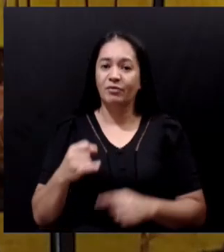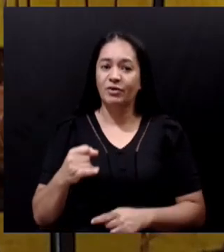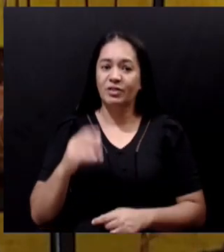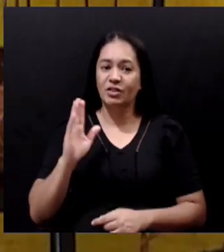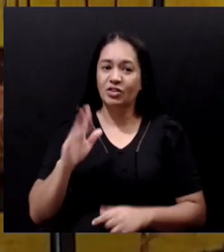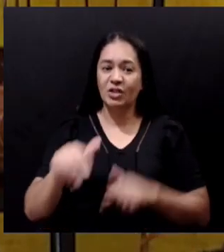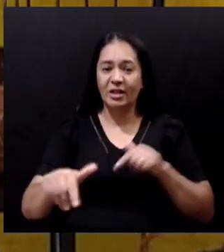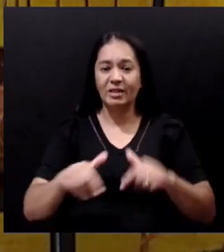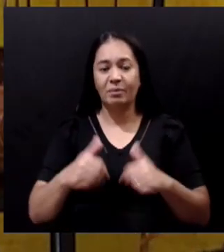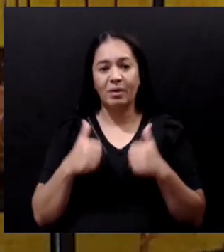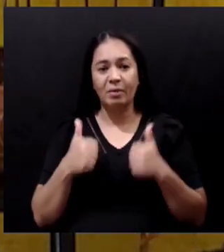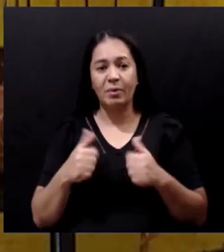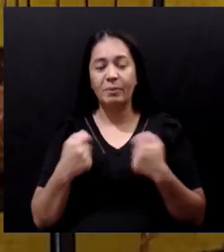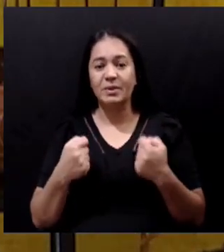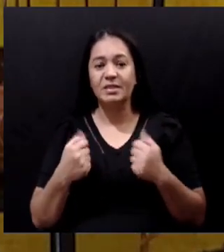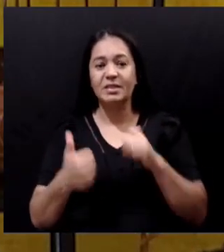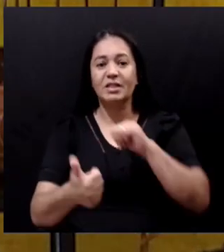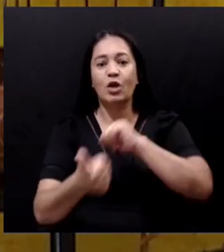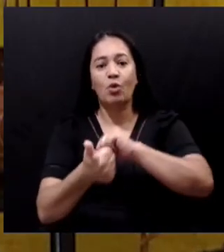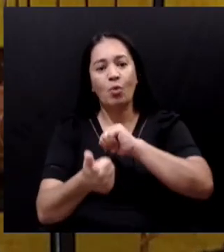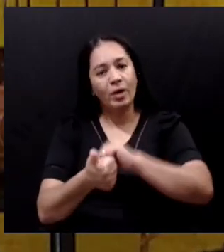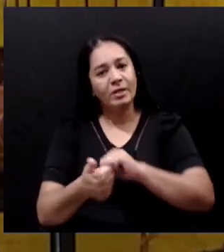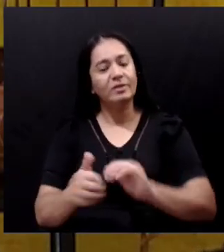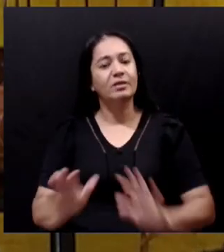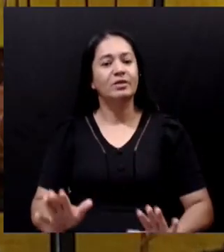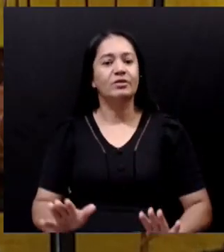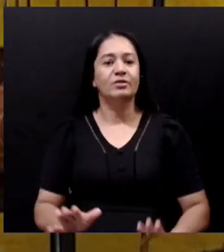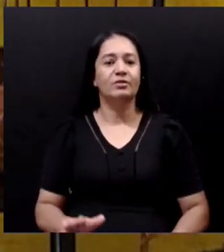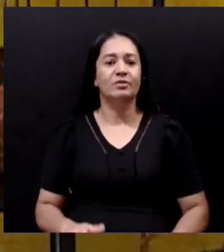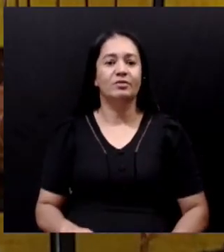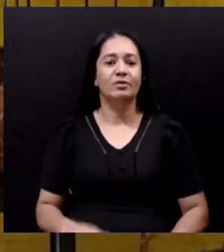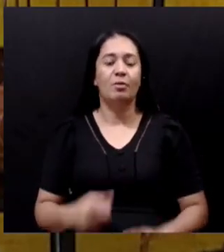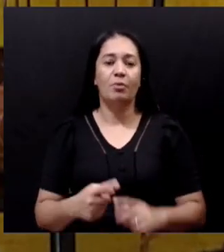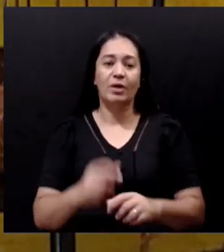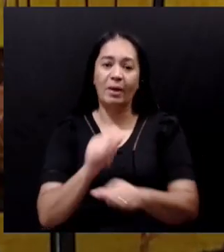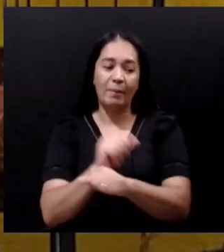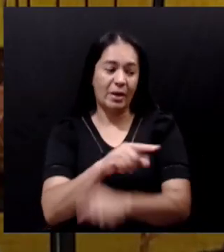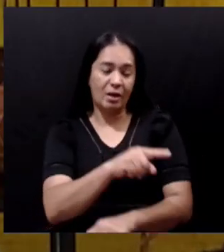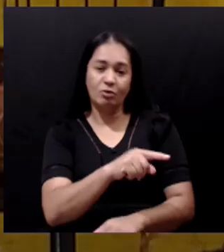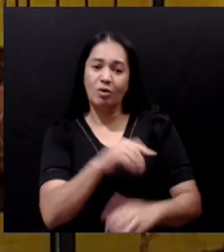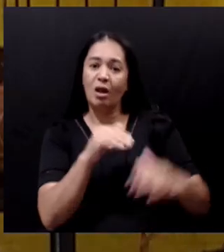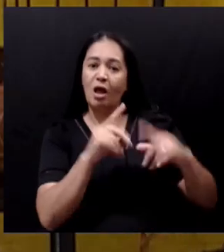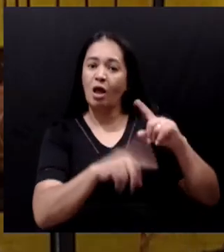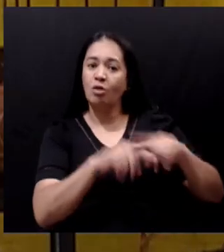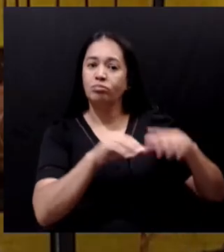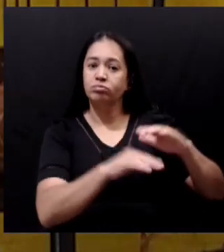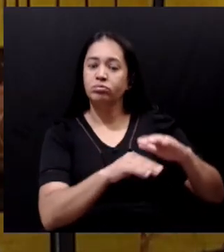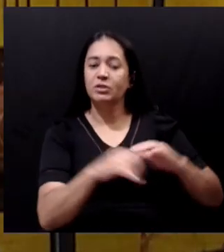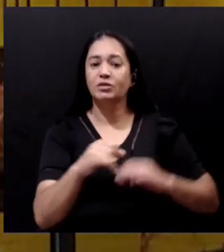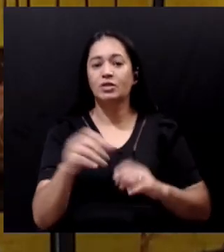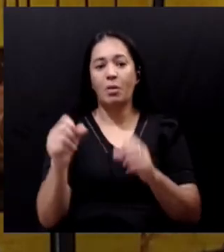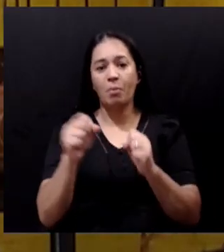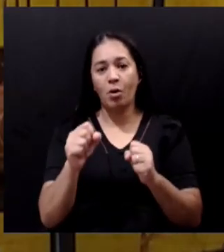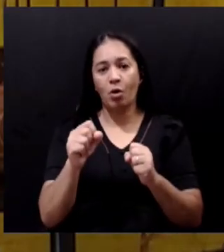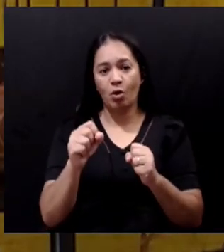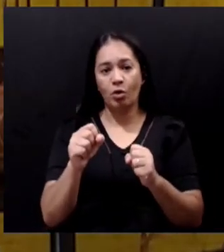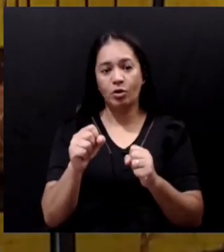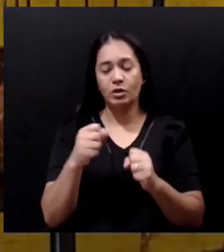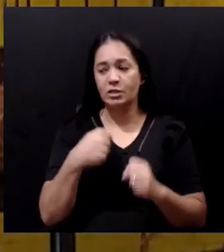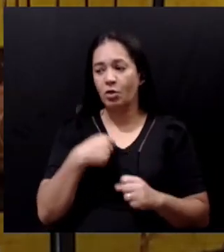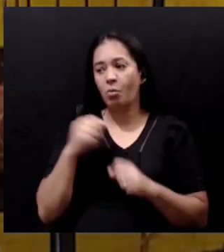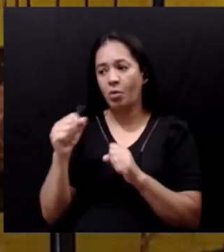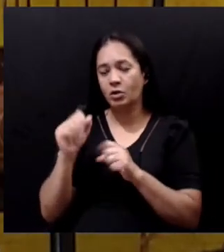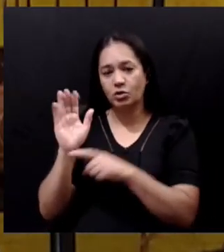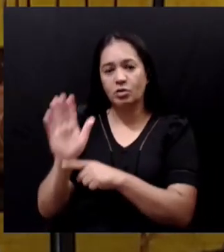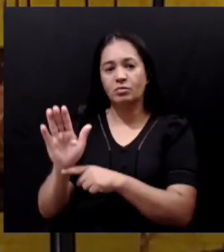precisam trabalhar com qualidade. E tá parado lá a mercadoria, e se vocês podem, posso ajudar vocês. Então, assim,